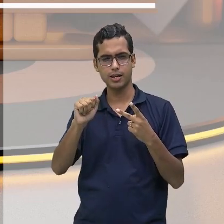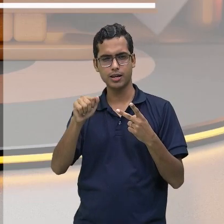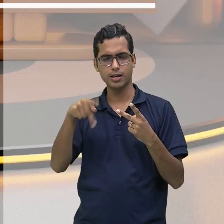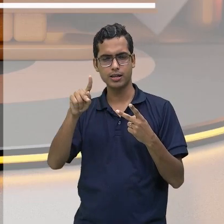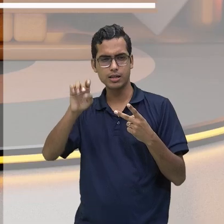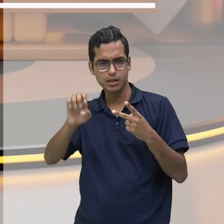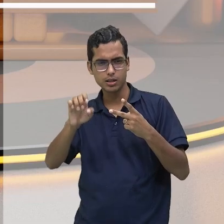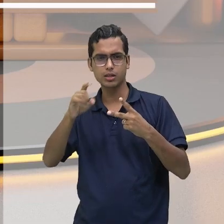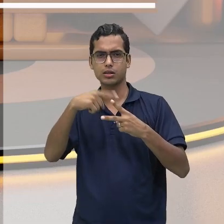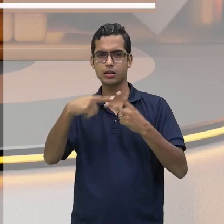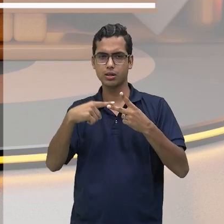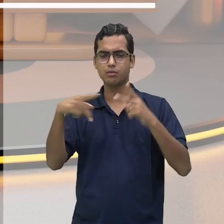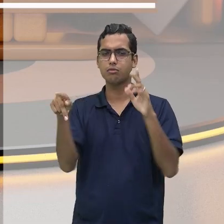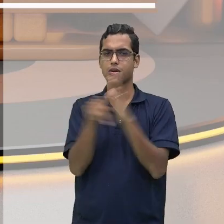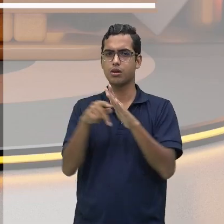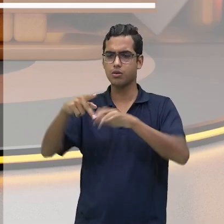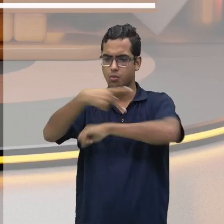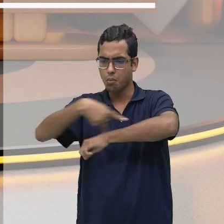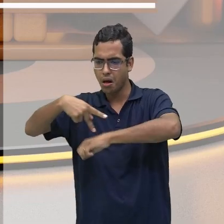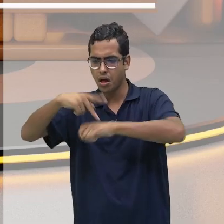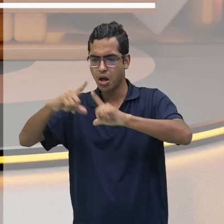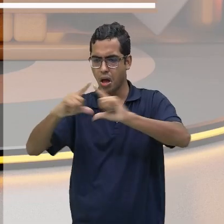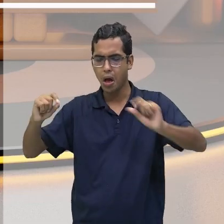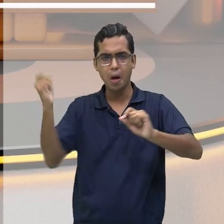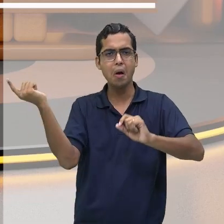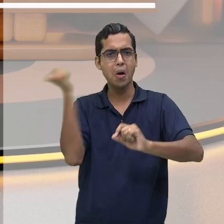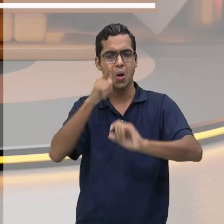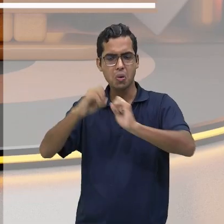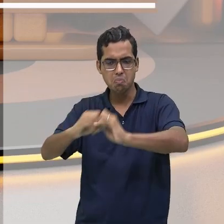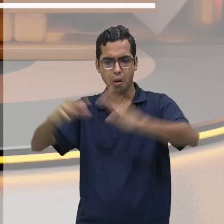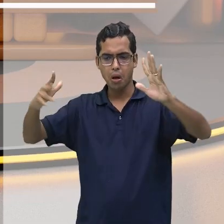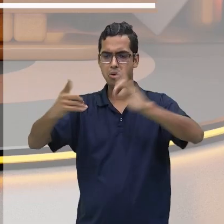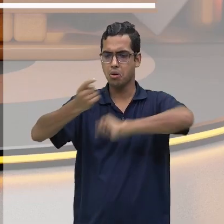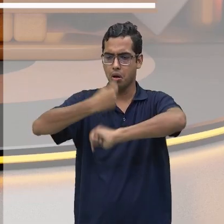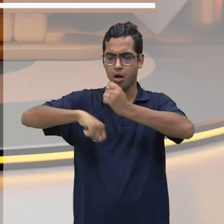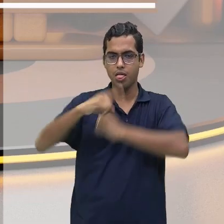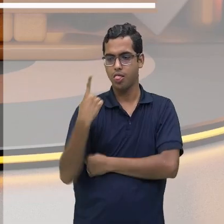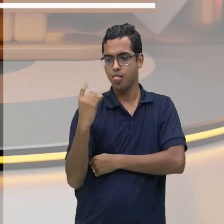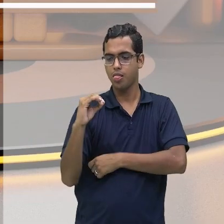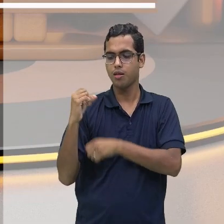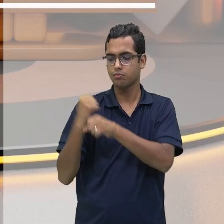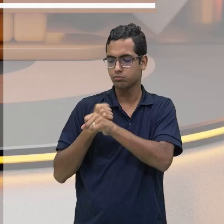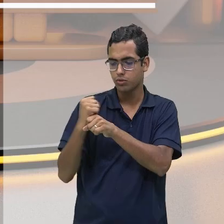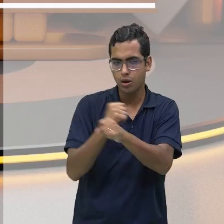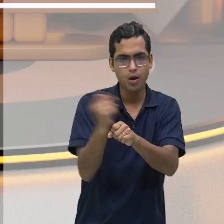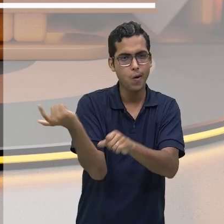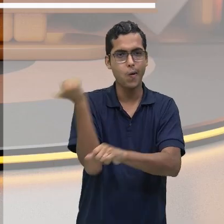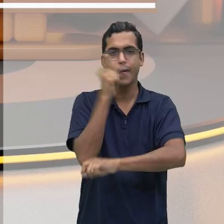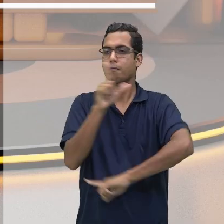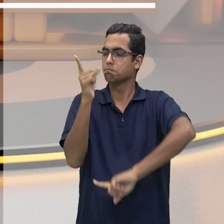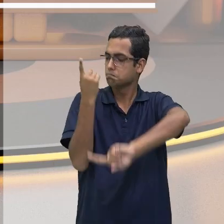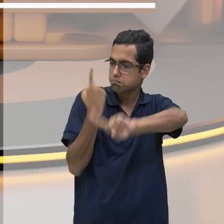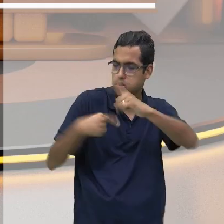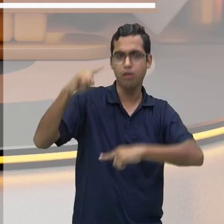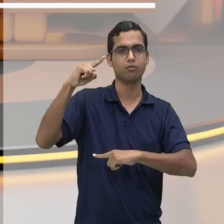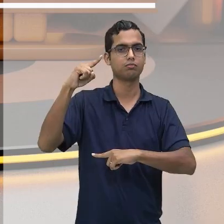milagre econômico, como é conhecido, né? O Japão, em 10 anos, se reergueu de uma